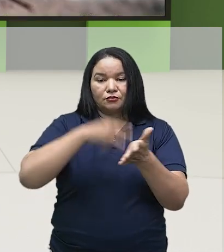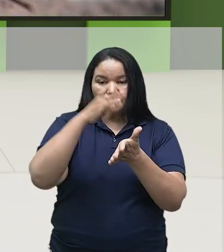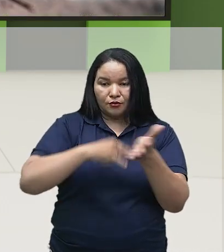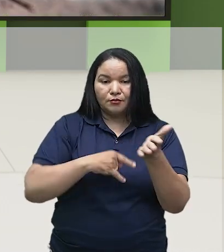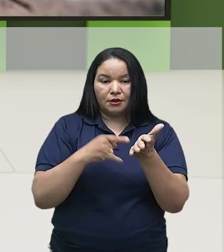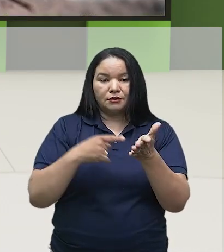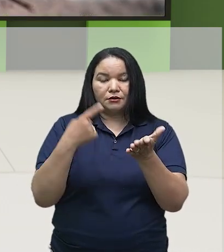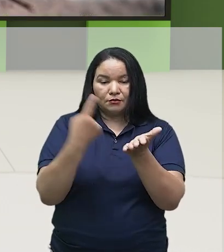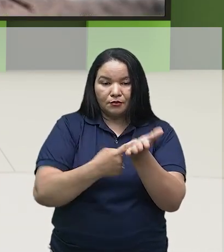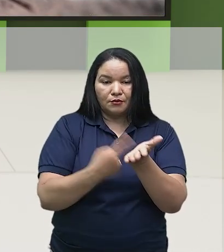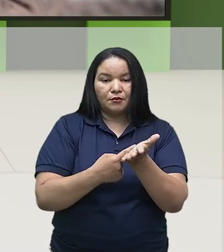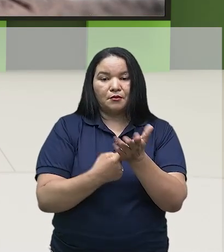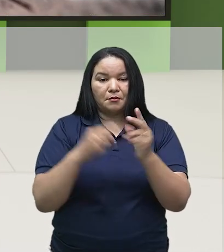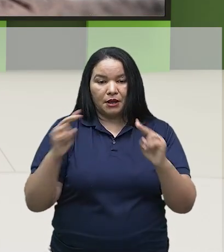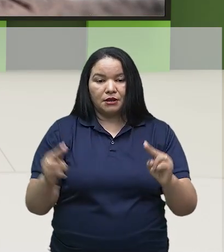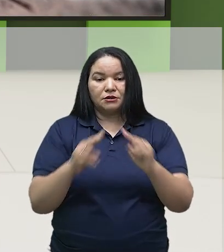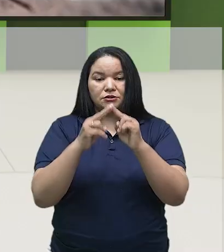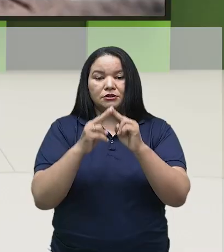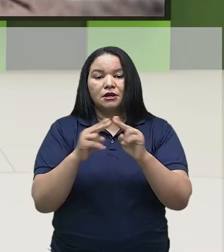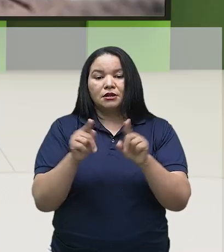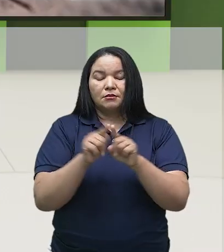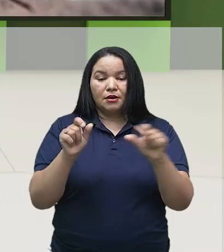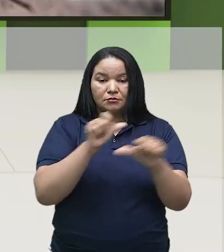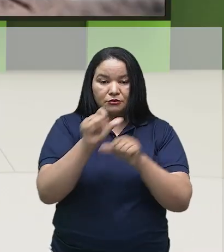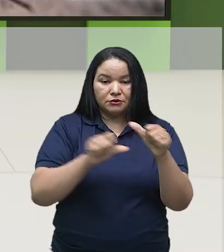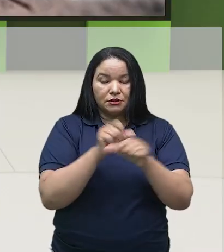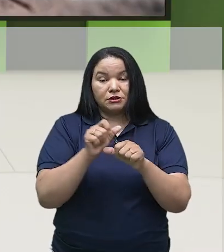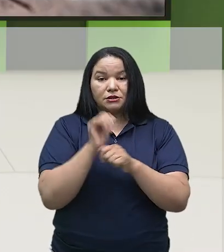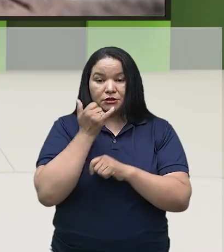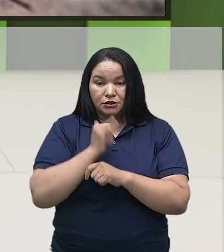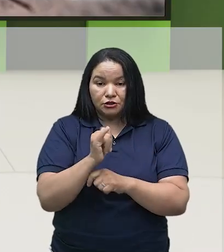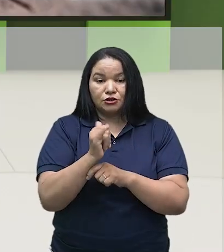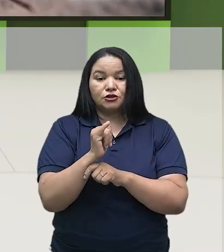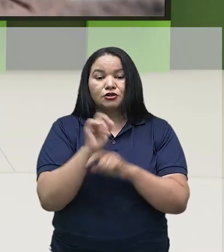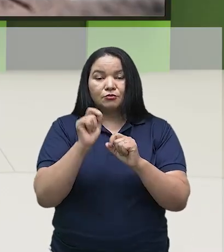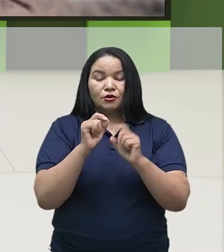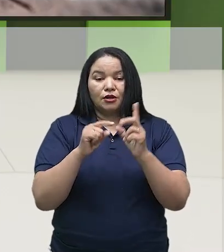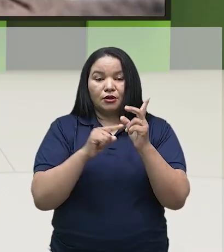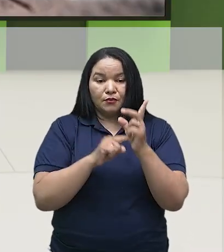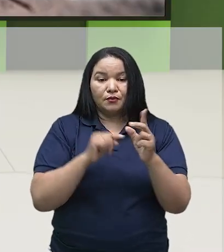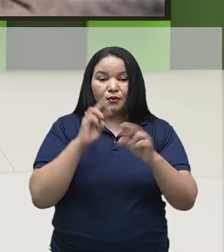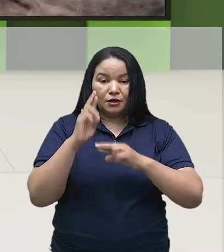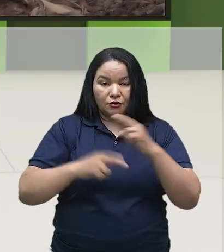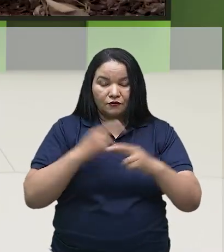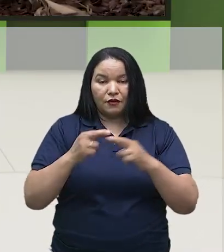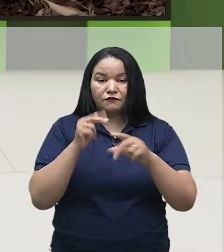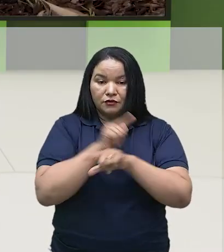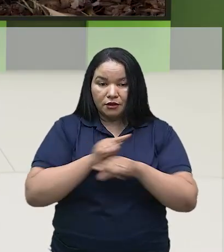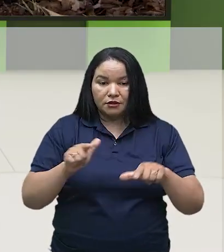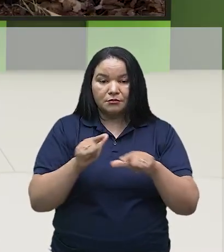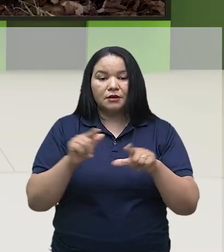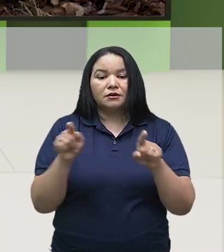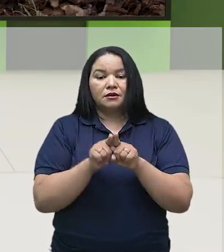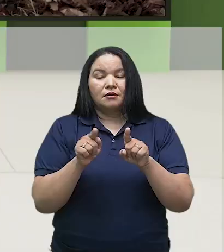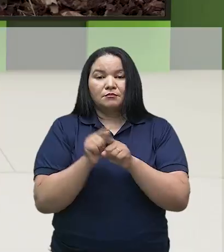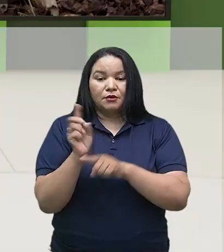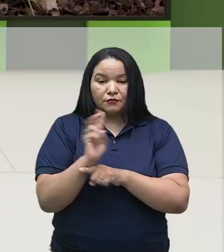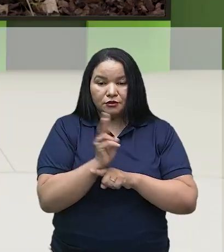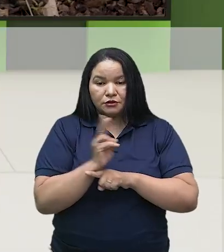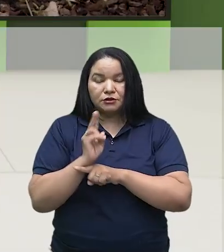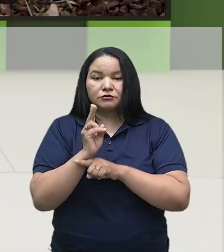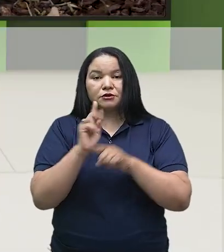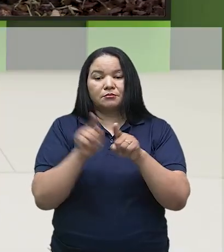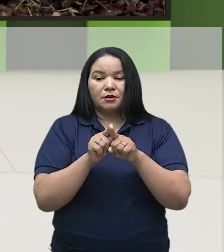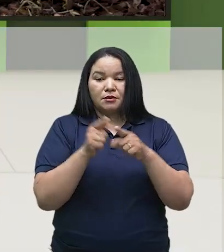Quioto e o Acordo de Paris, a alteração da matriz energética para fontes renováveis e limpas, fiscalização e punição